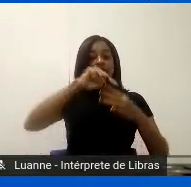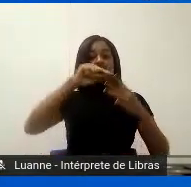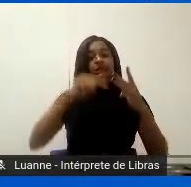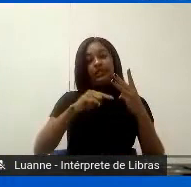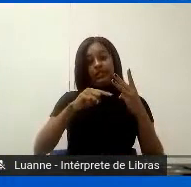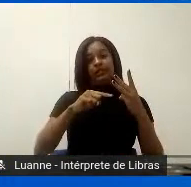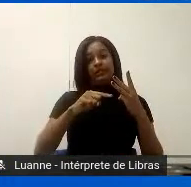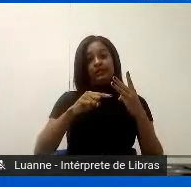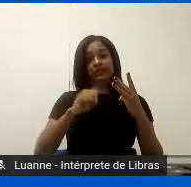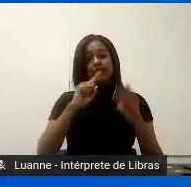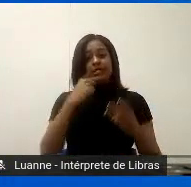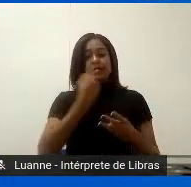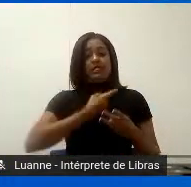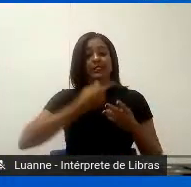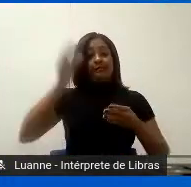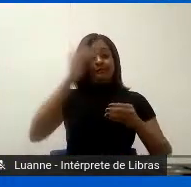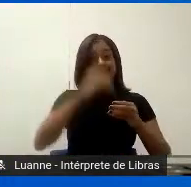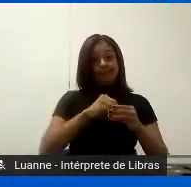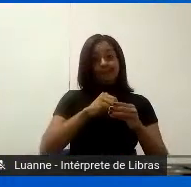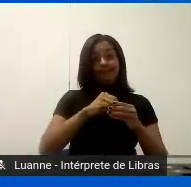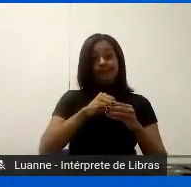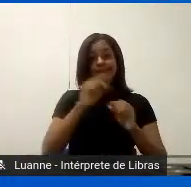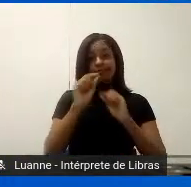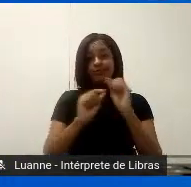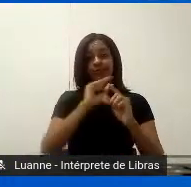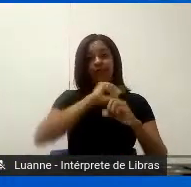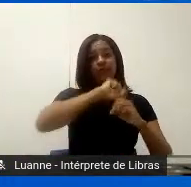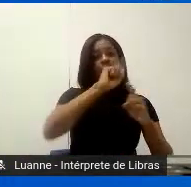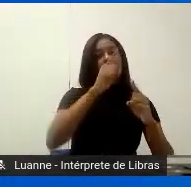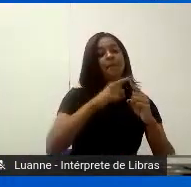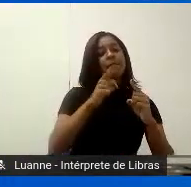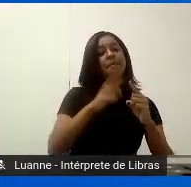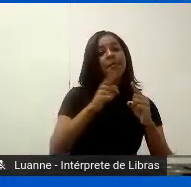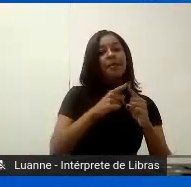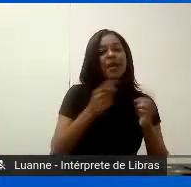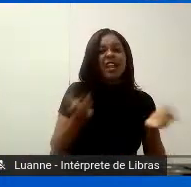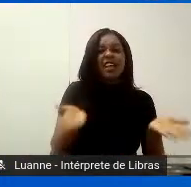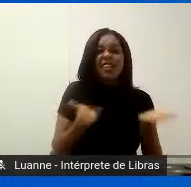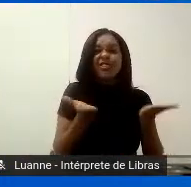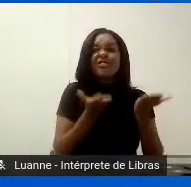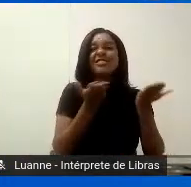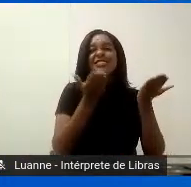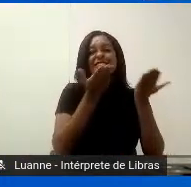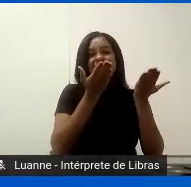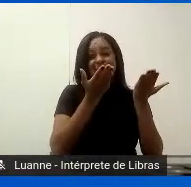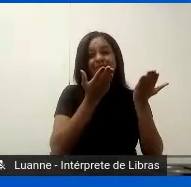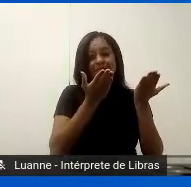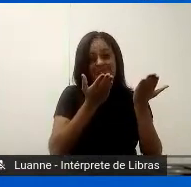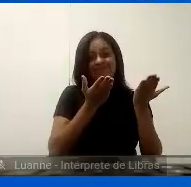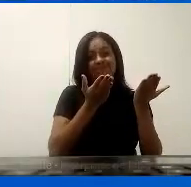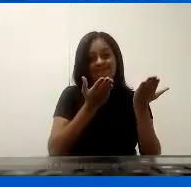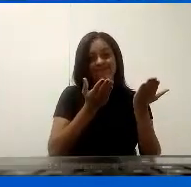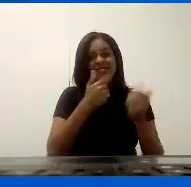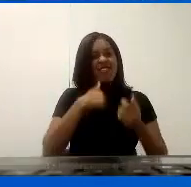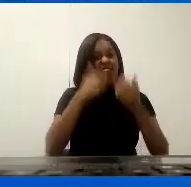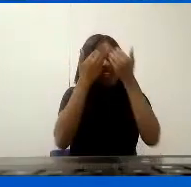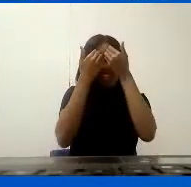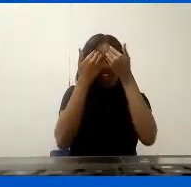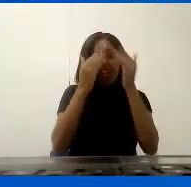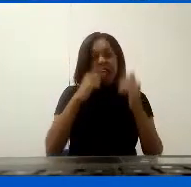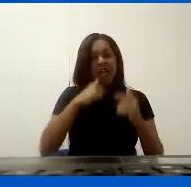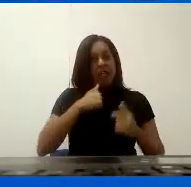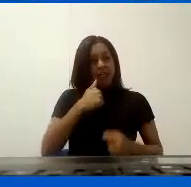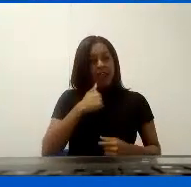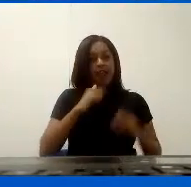a primeira essa perspectiva Mais entusiasta e aí É lógico que eu focalizo né e coloca um